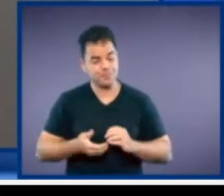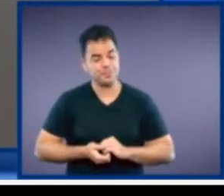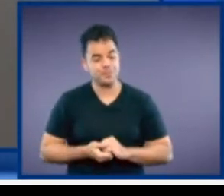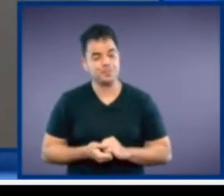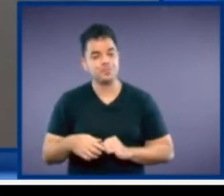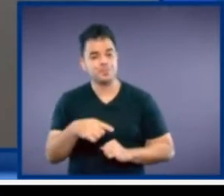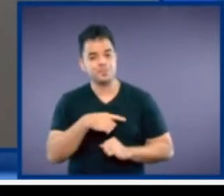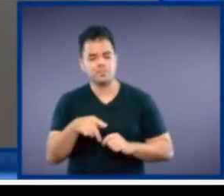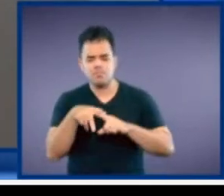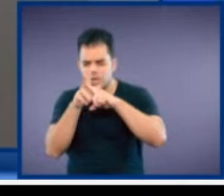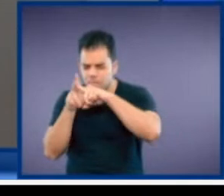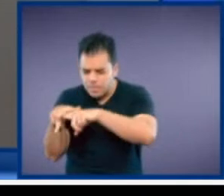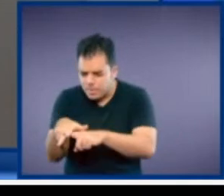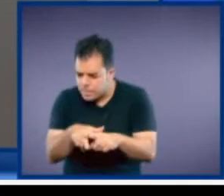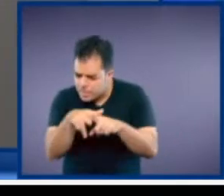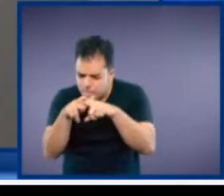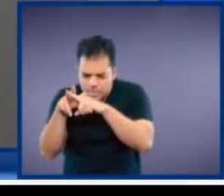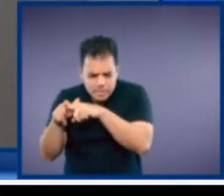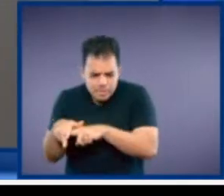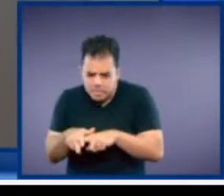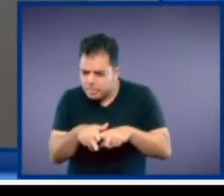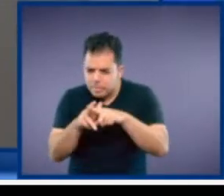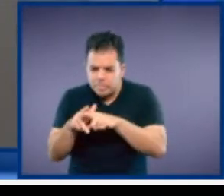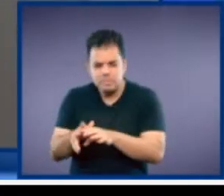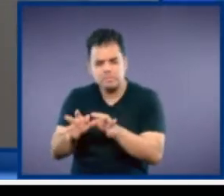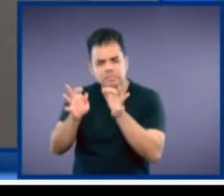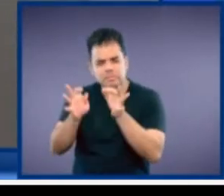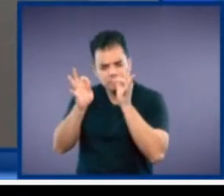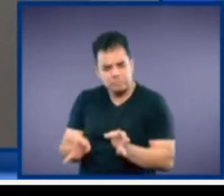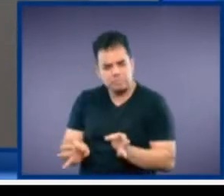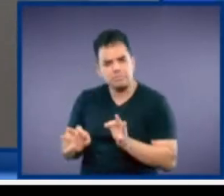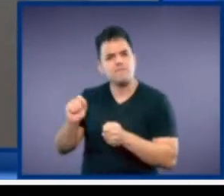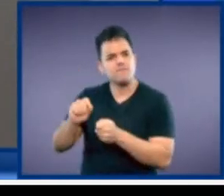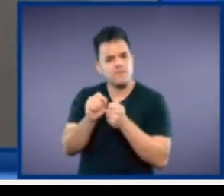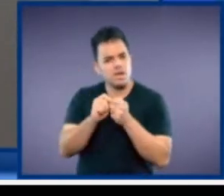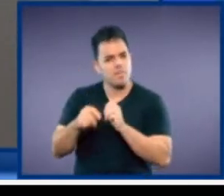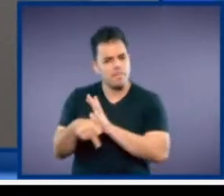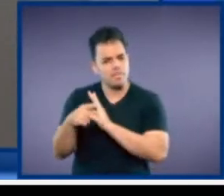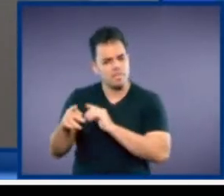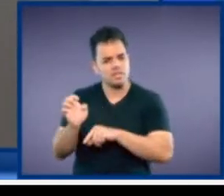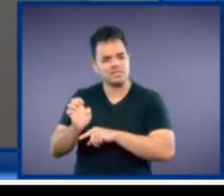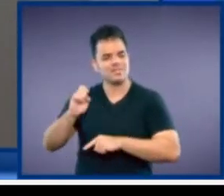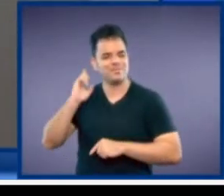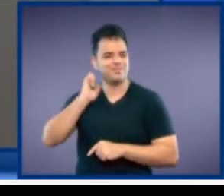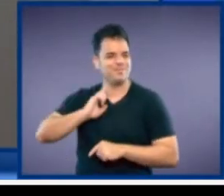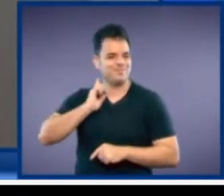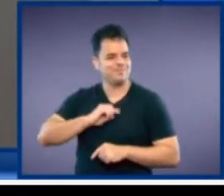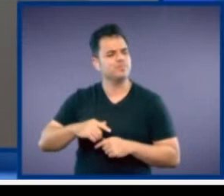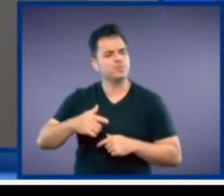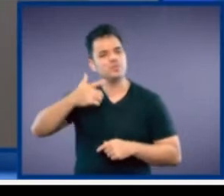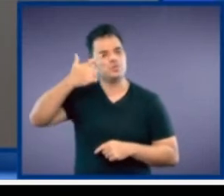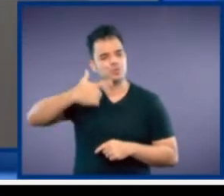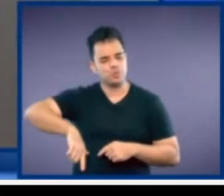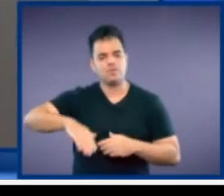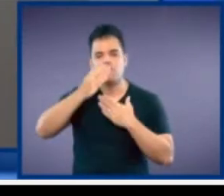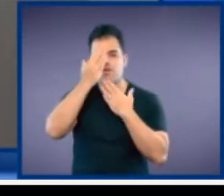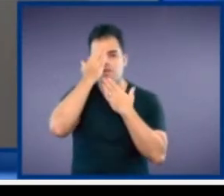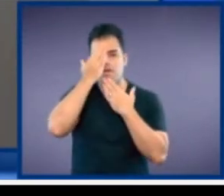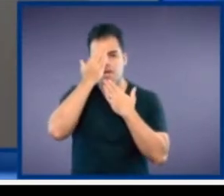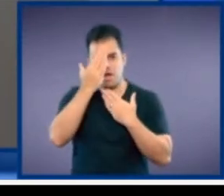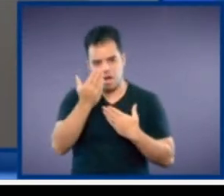essa reparação a gente consegue fazer também para o estado de Minas. Então, mais uma vez, eu agradeço, por